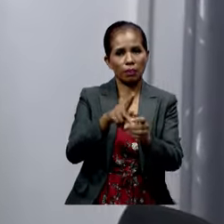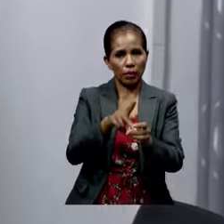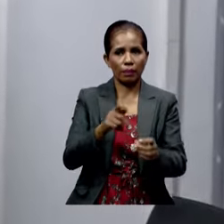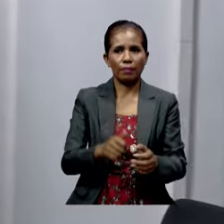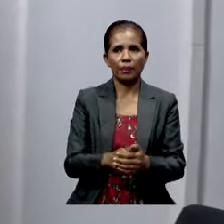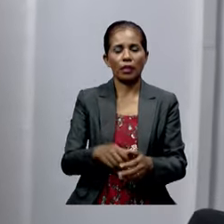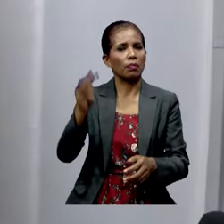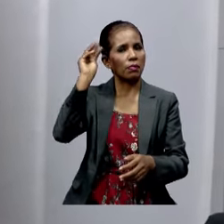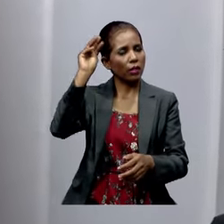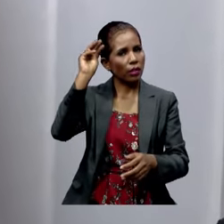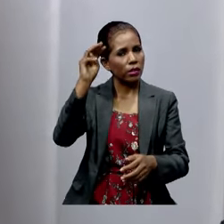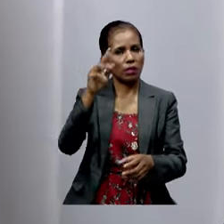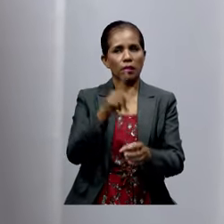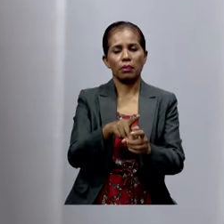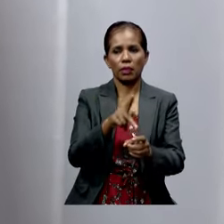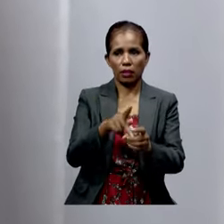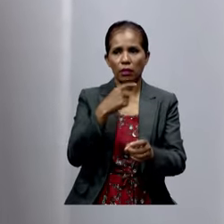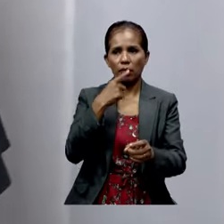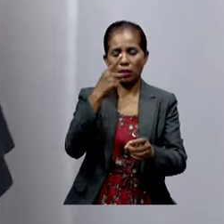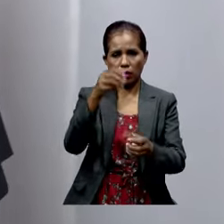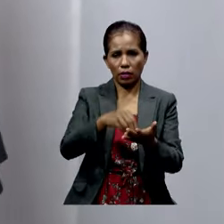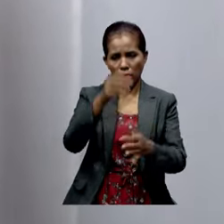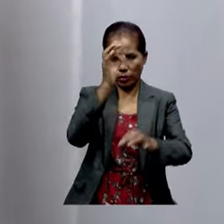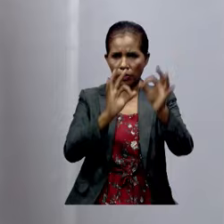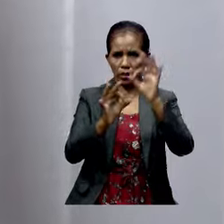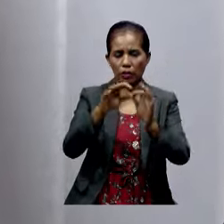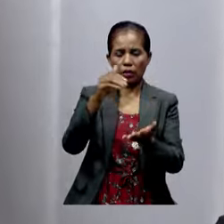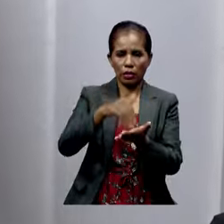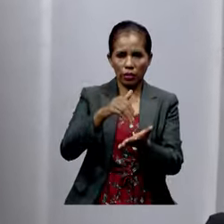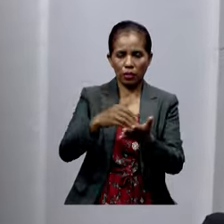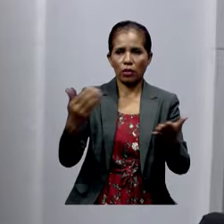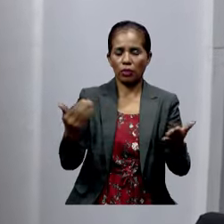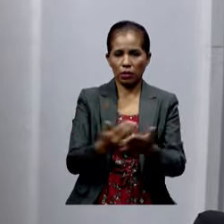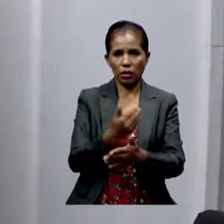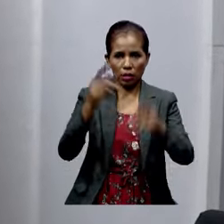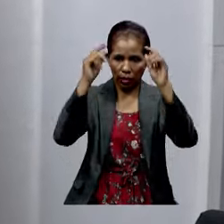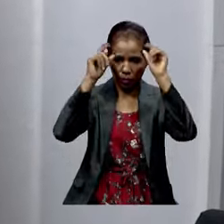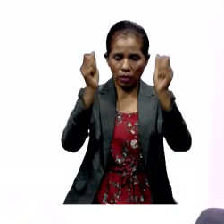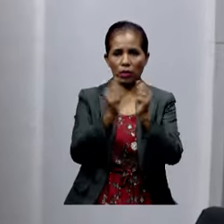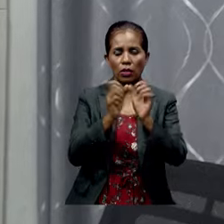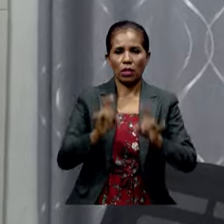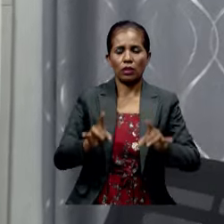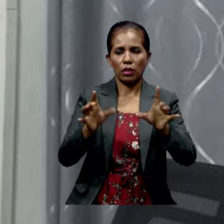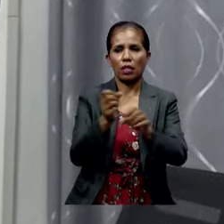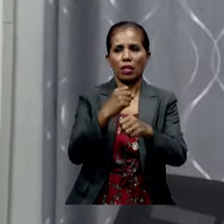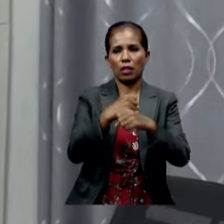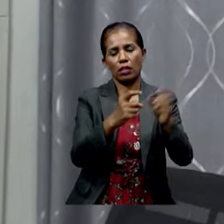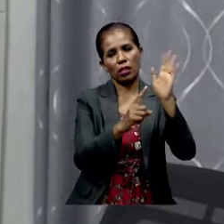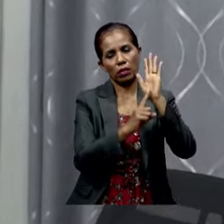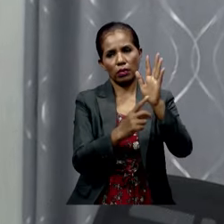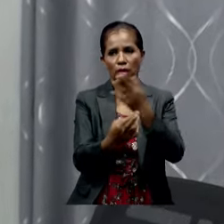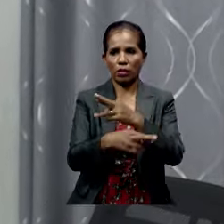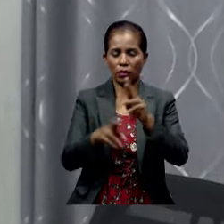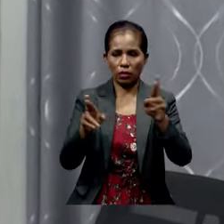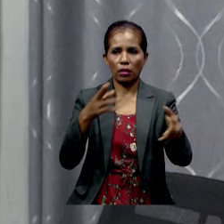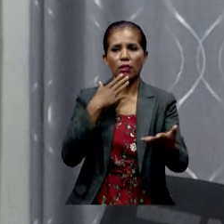nemos, ministro Petróleo e Recursos Minerais garante estudo viabilidade fom nebe Timor Leste no Australia halo se hatudo resultado